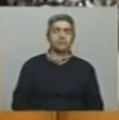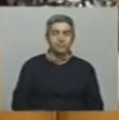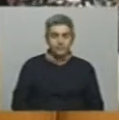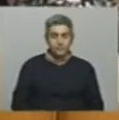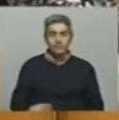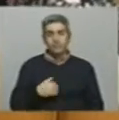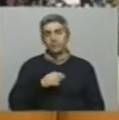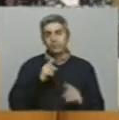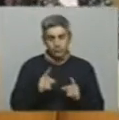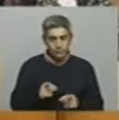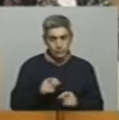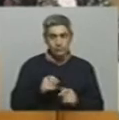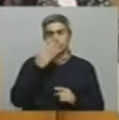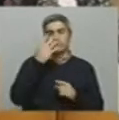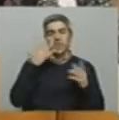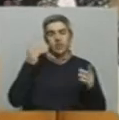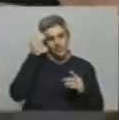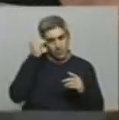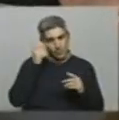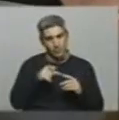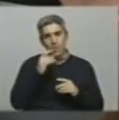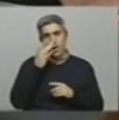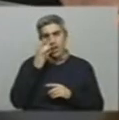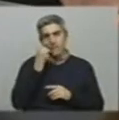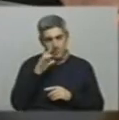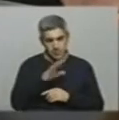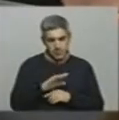Pronto, eu comecei a primeira grande aventura em África, não é?